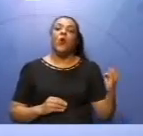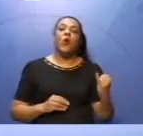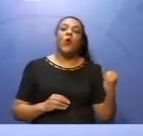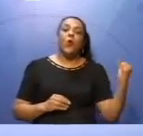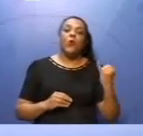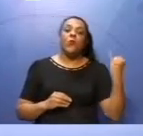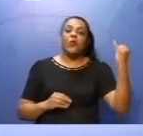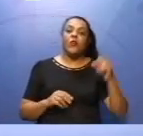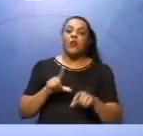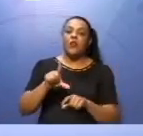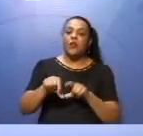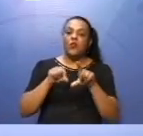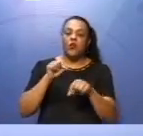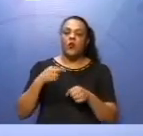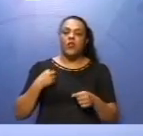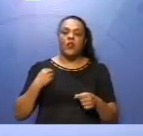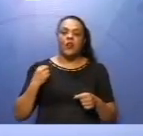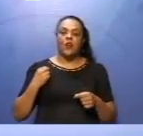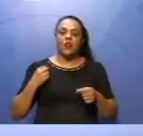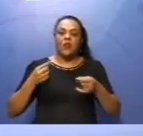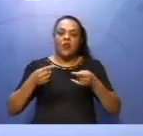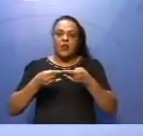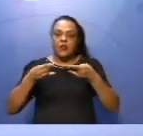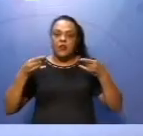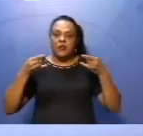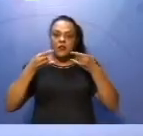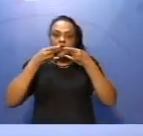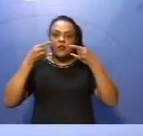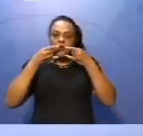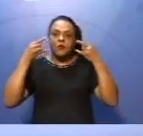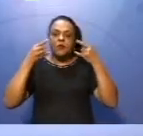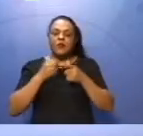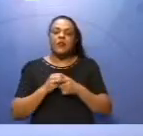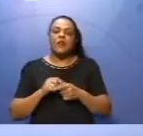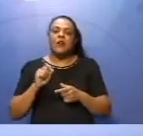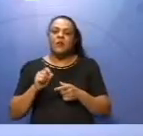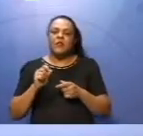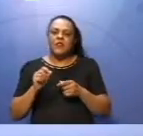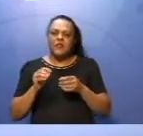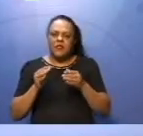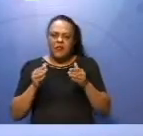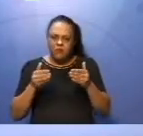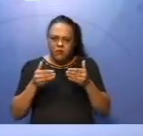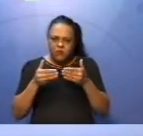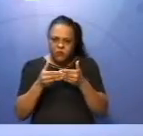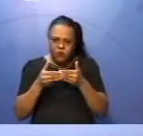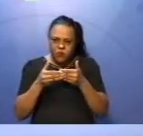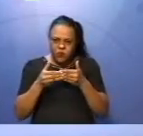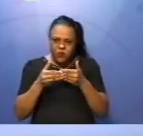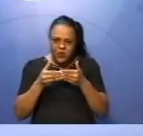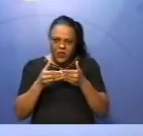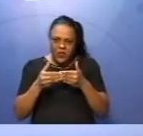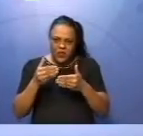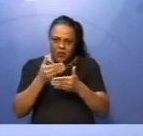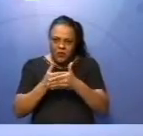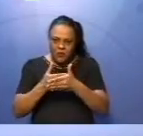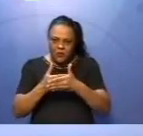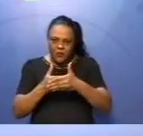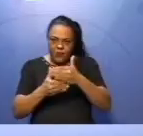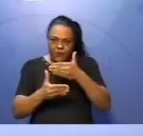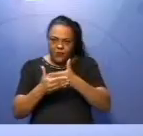quando escolha o tecido da máscara, que ele seja um tecido de fibra fechada, e que use várias camadas de